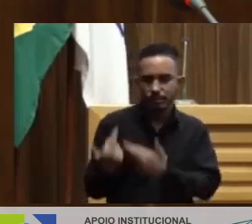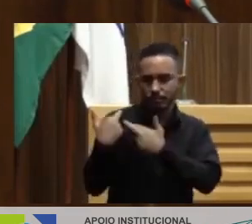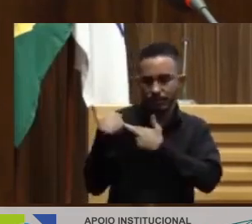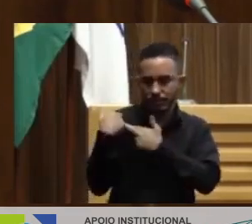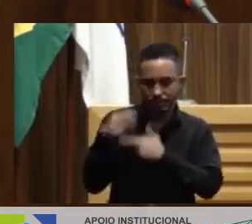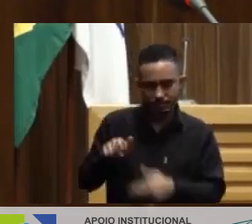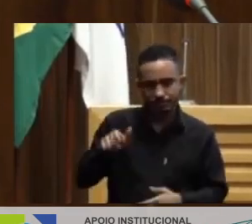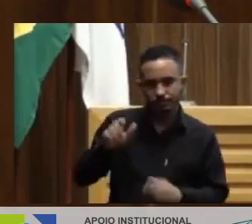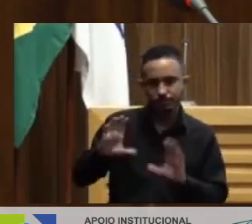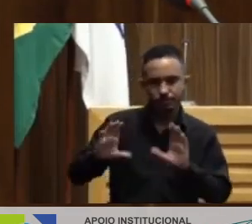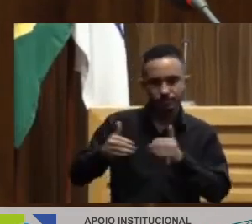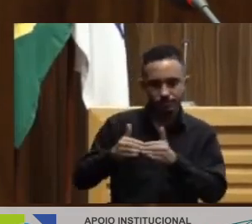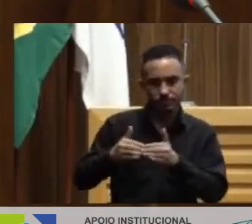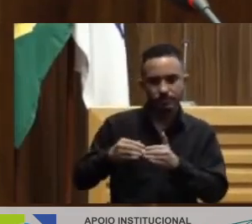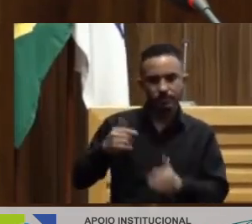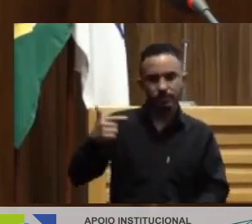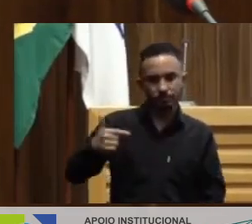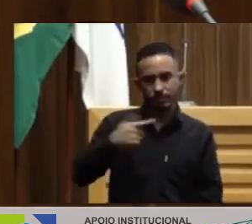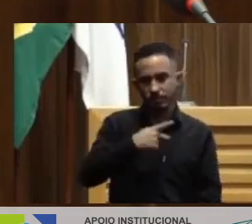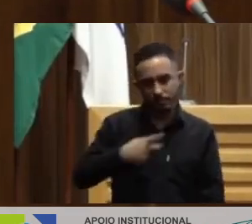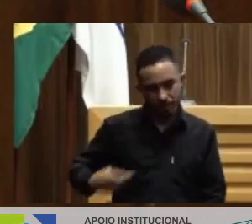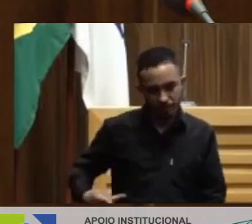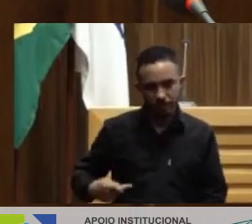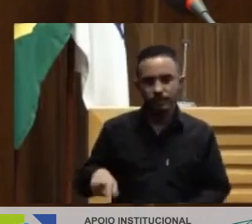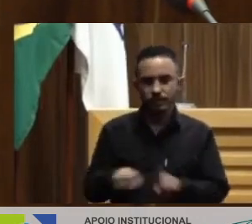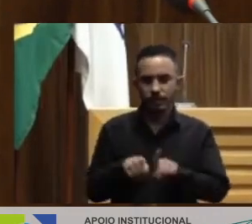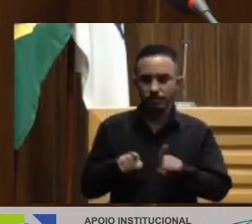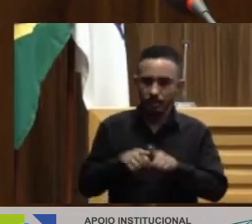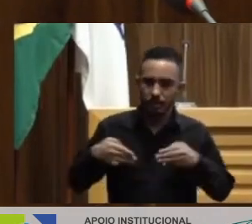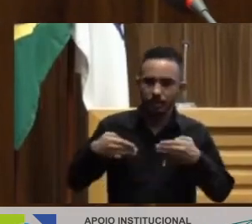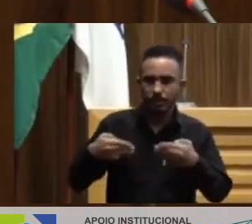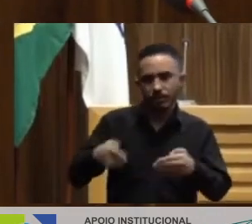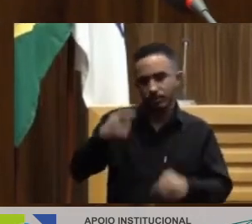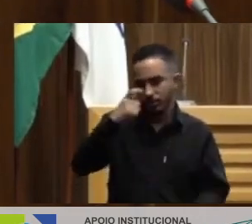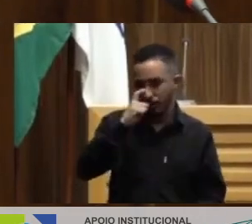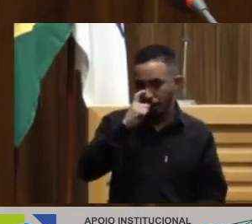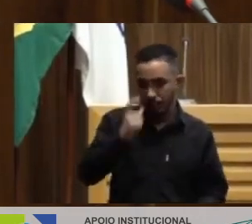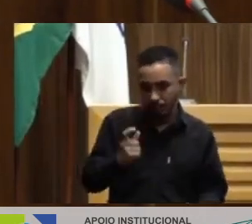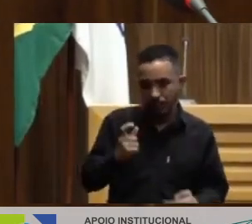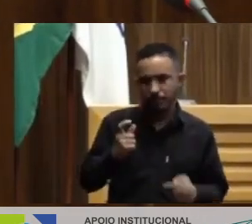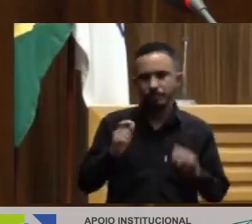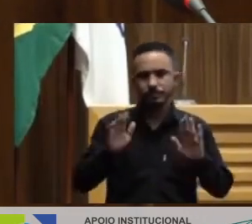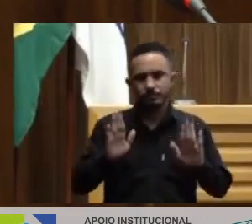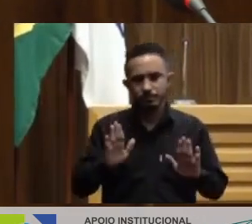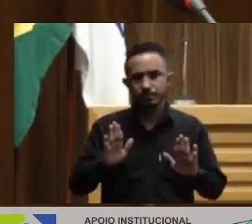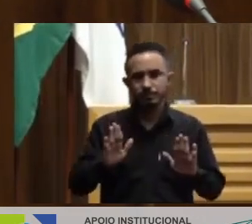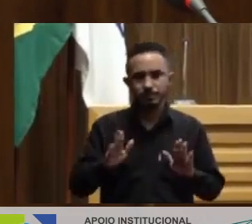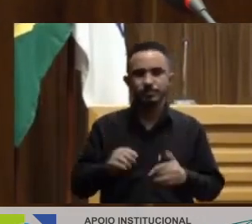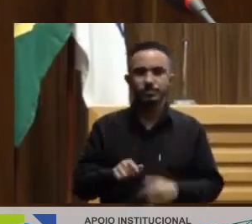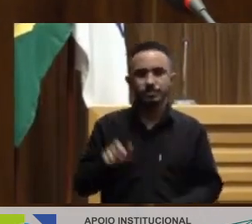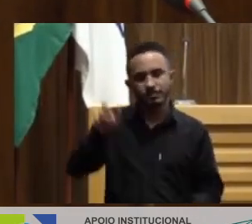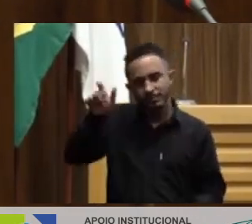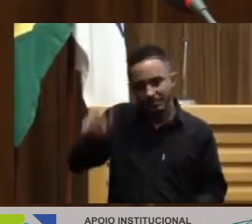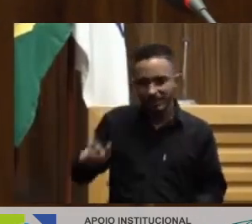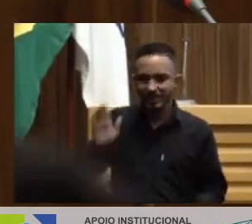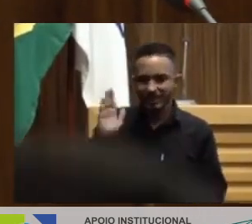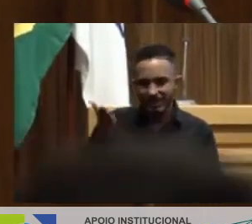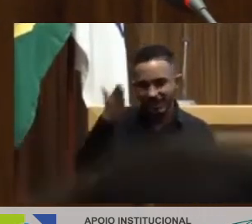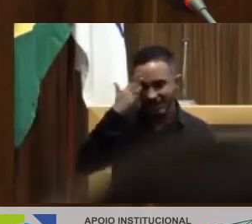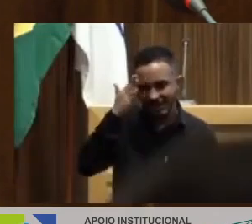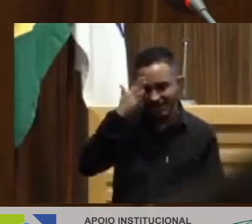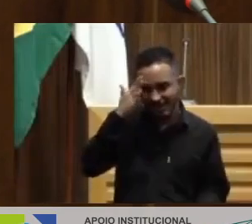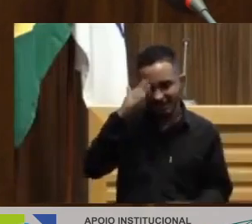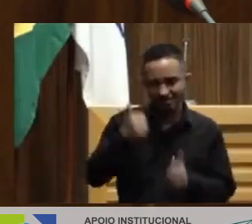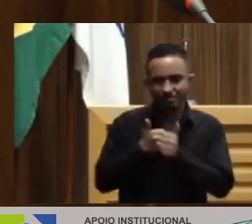pelo vice-presidente e ministro Alckmin, né? Então, Raymond, você que nos acompanha lá, a gente